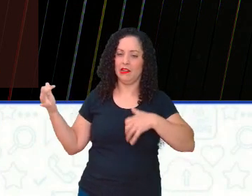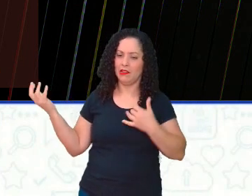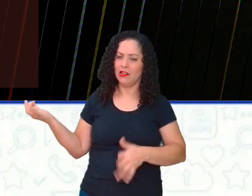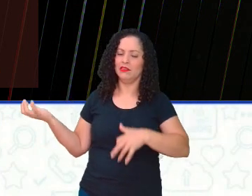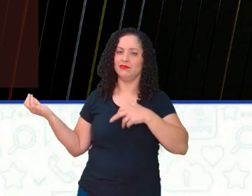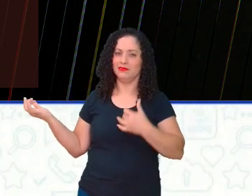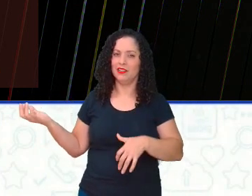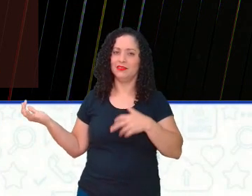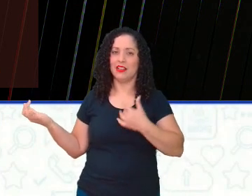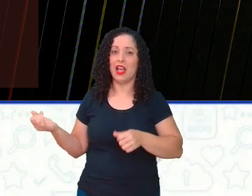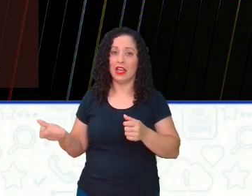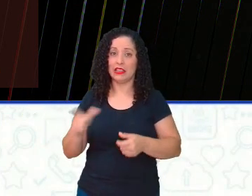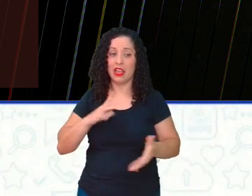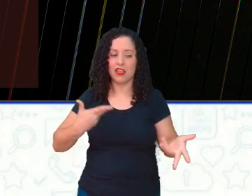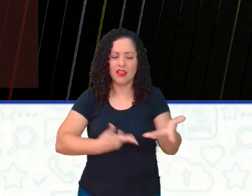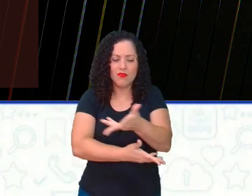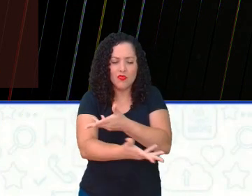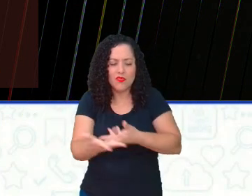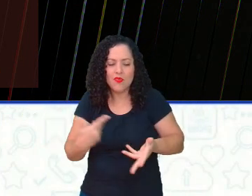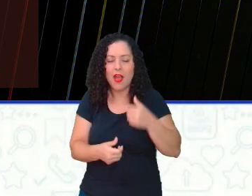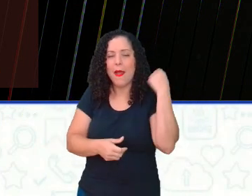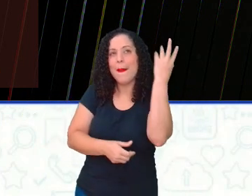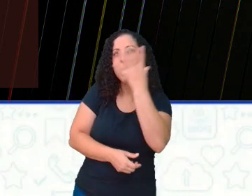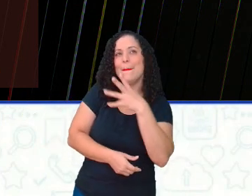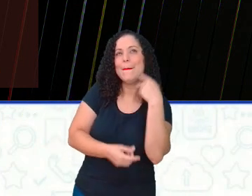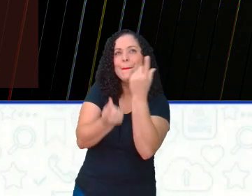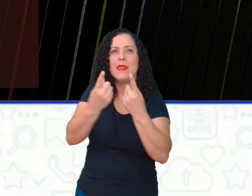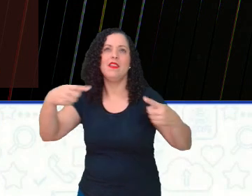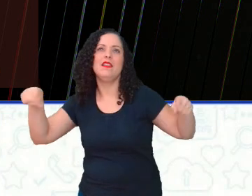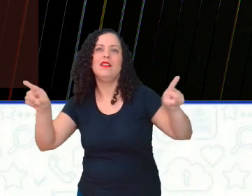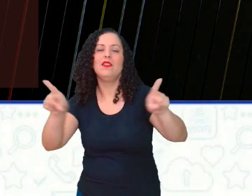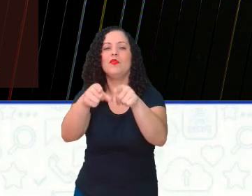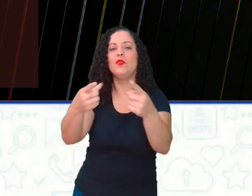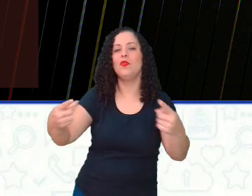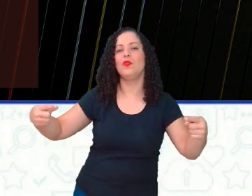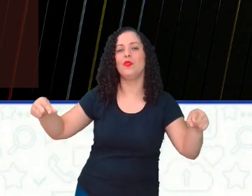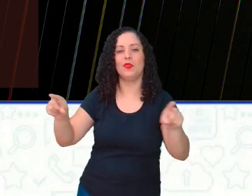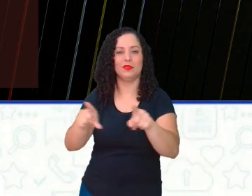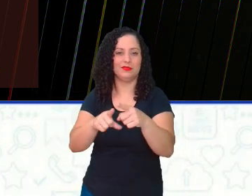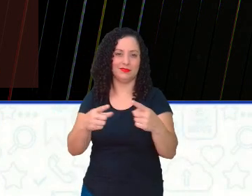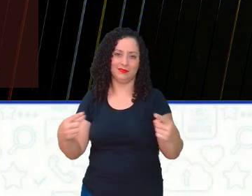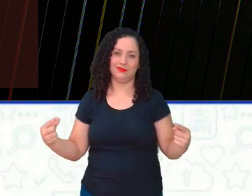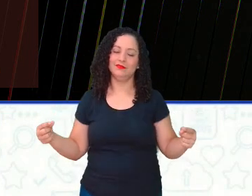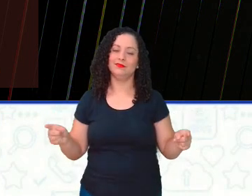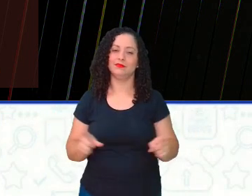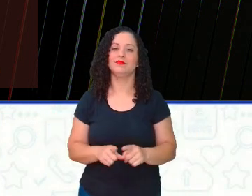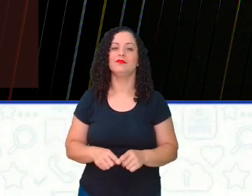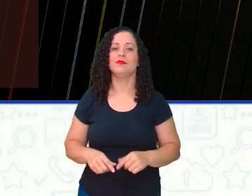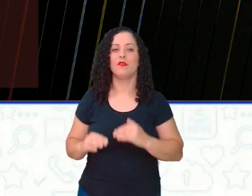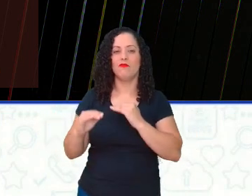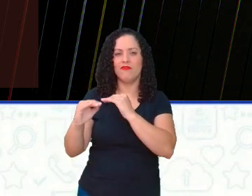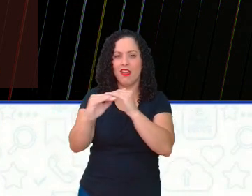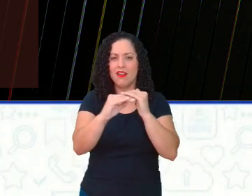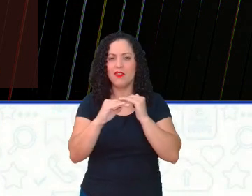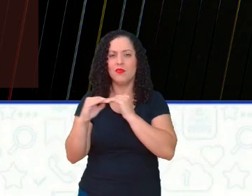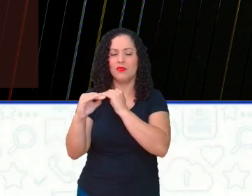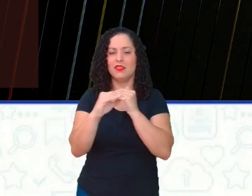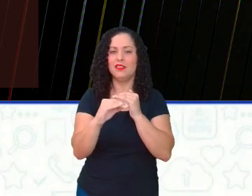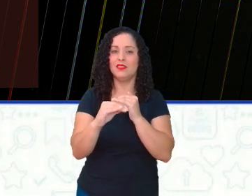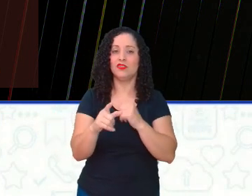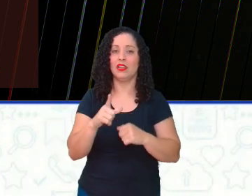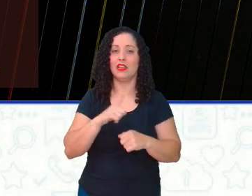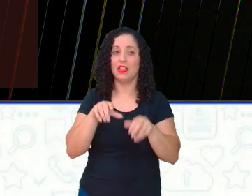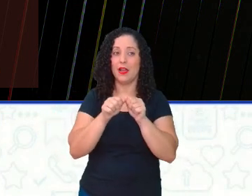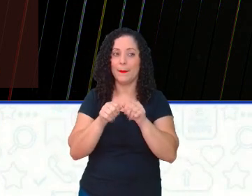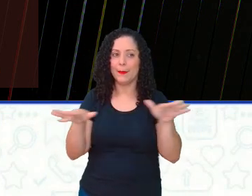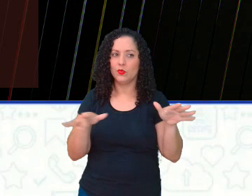geralmente, ele seja harmônico, porque ele gera vários sons ao mesmo tempo. Tá? Então, são frequências regulares, com